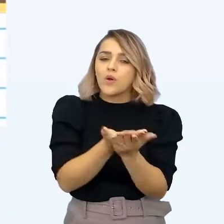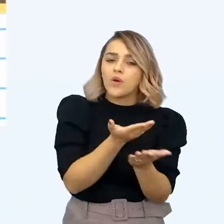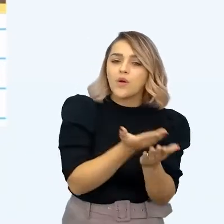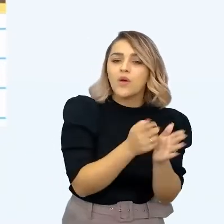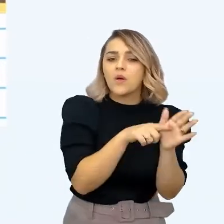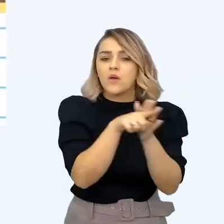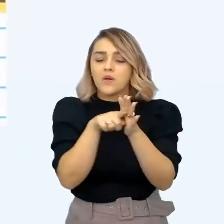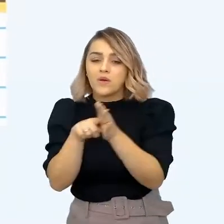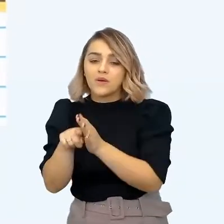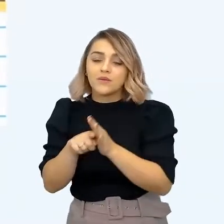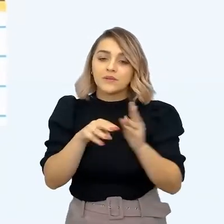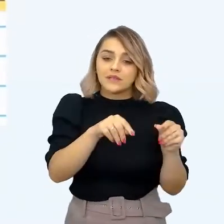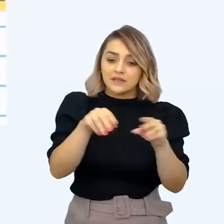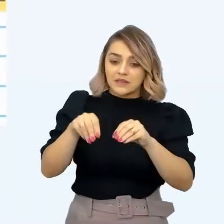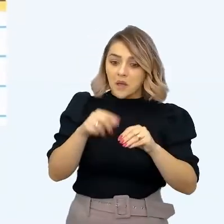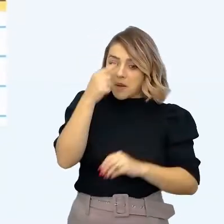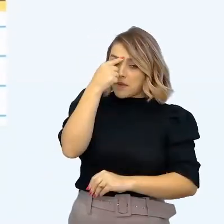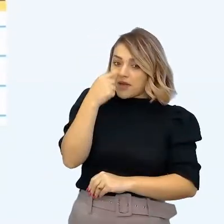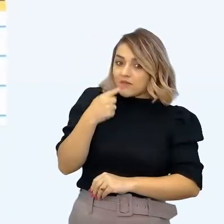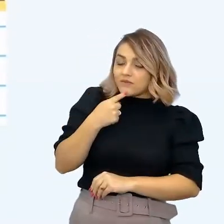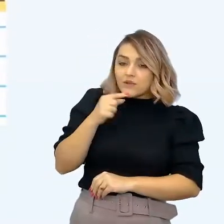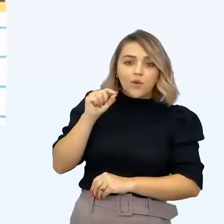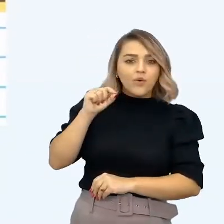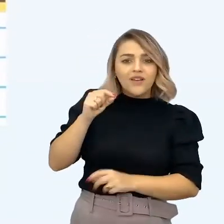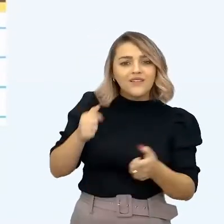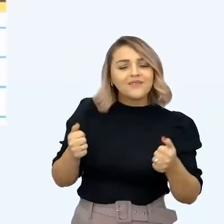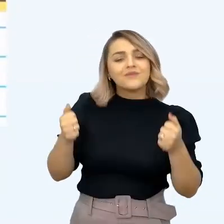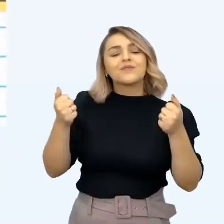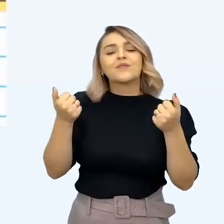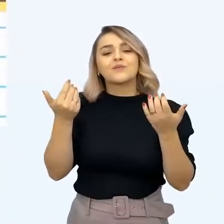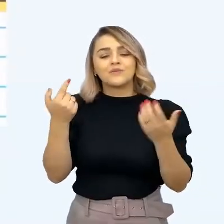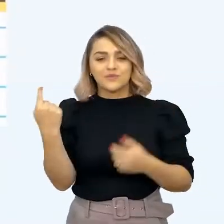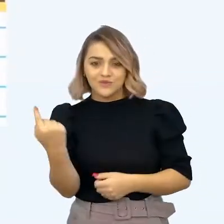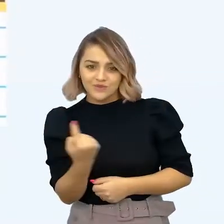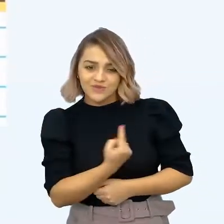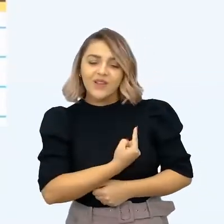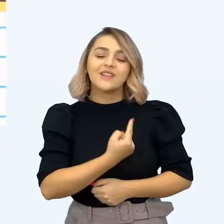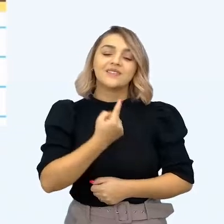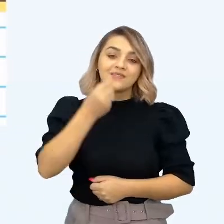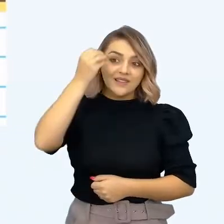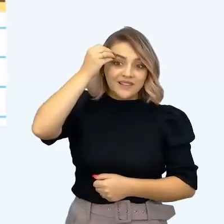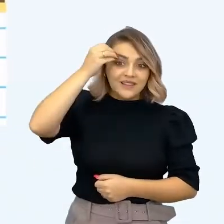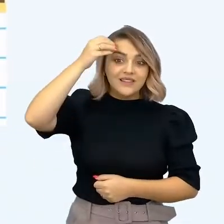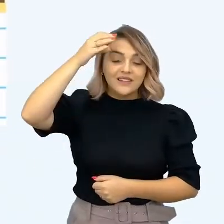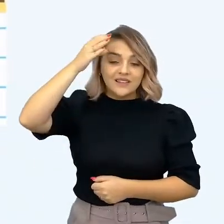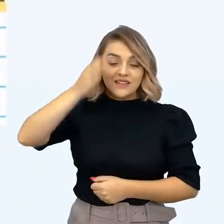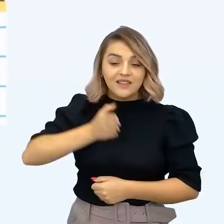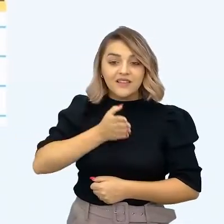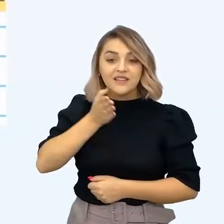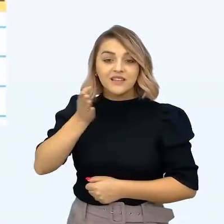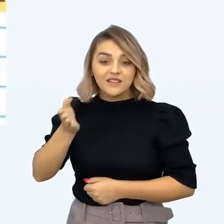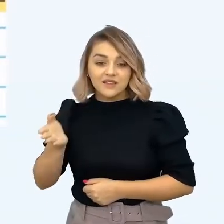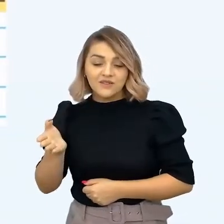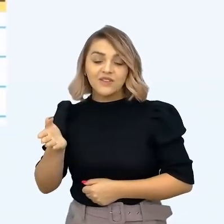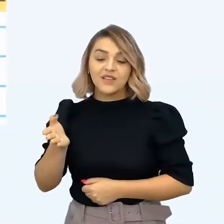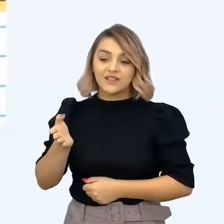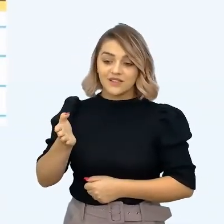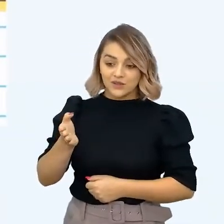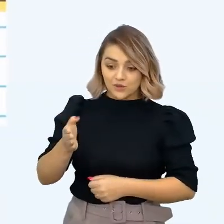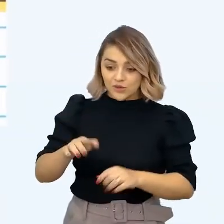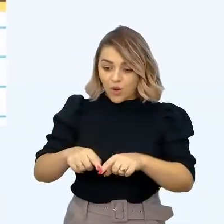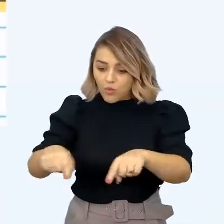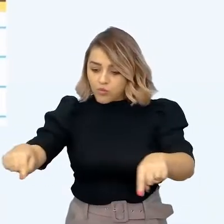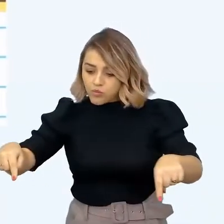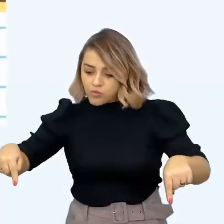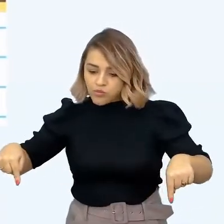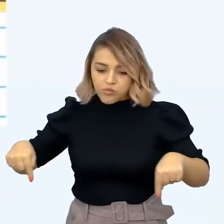seu meio natural. Vamos brincar de pedologia? Faz o seguinte, vá até seu quintal, pegue uma pá e faça um imenso